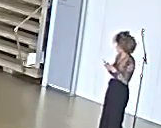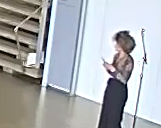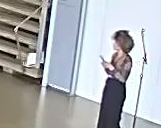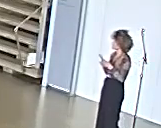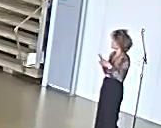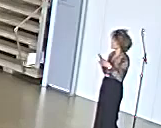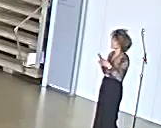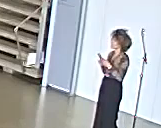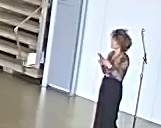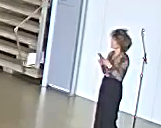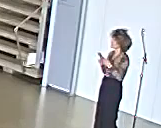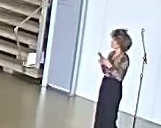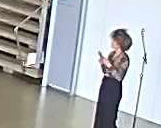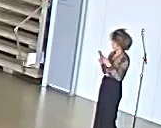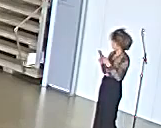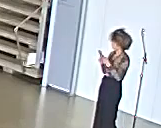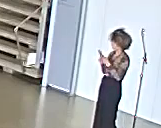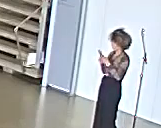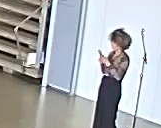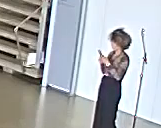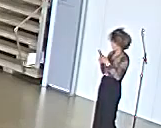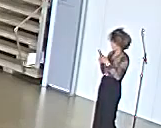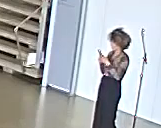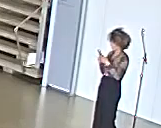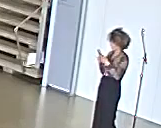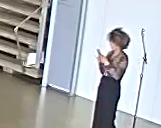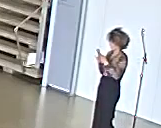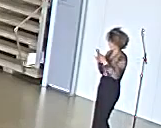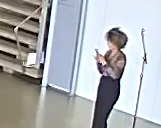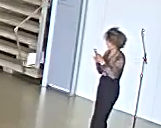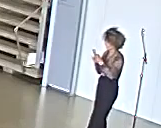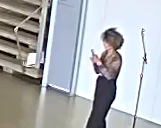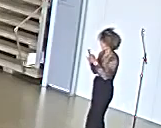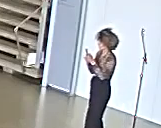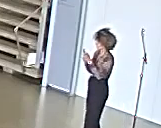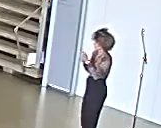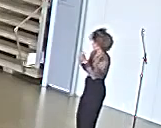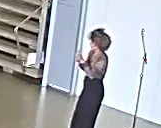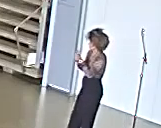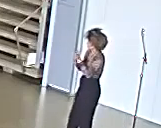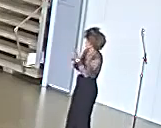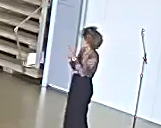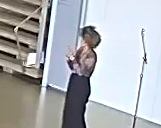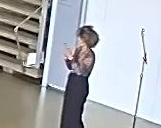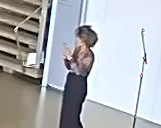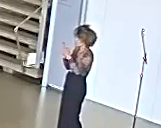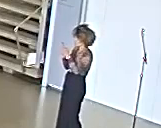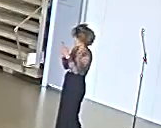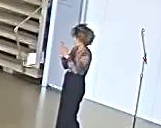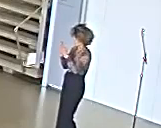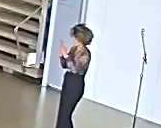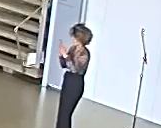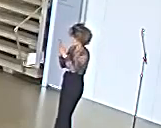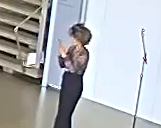e à educação, agradecer pela caminhada construída, especialmente no bairro